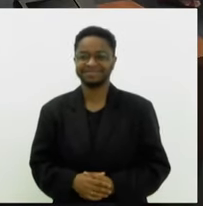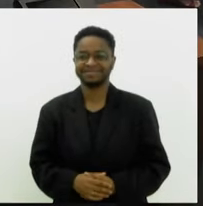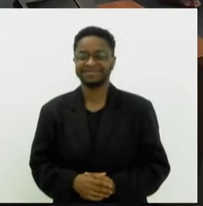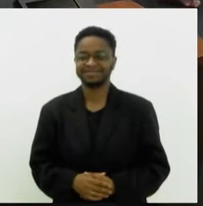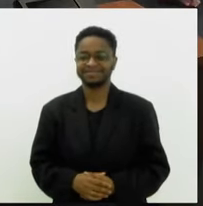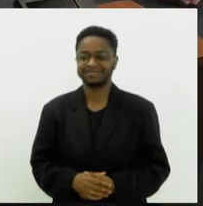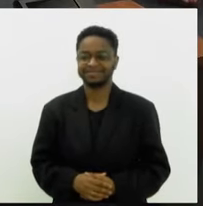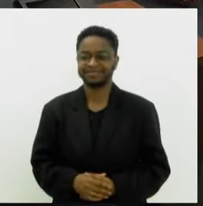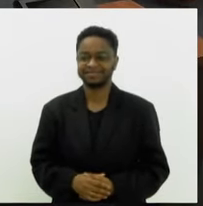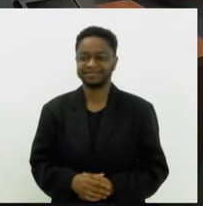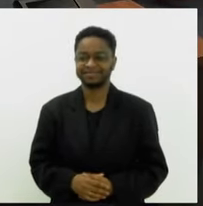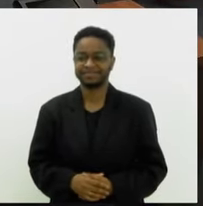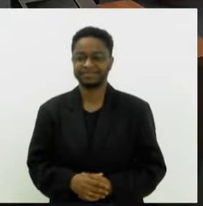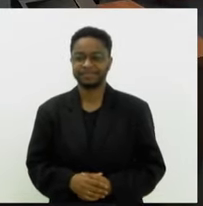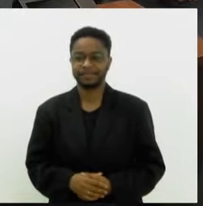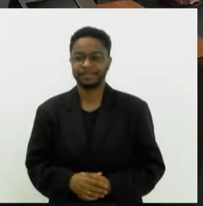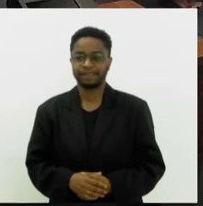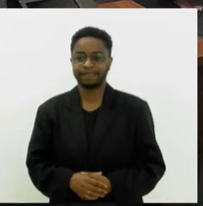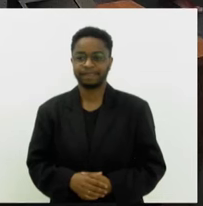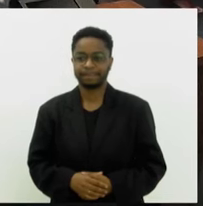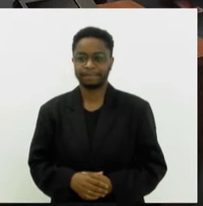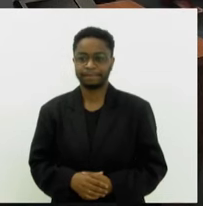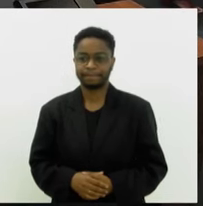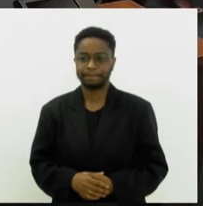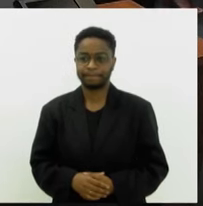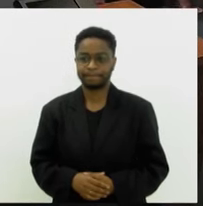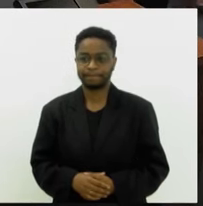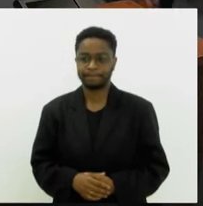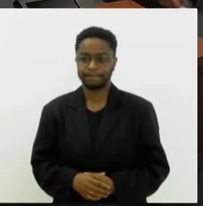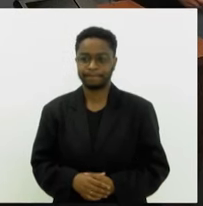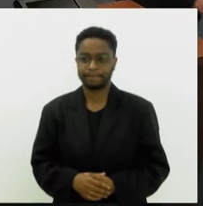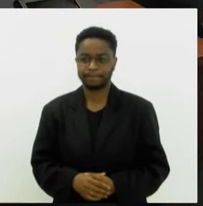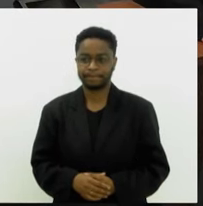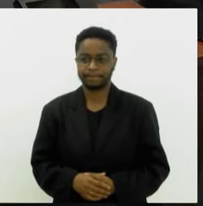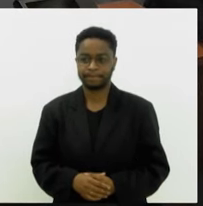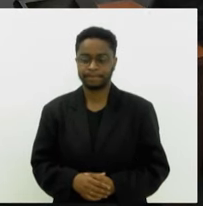como membro da CCJ,